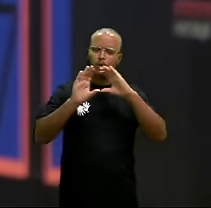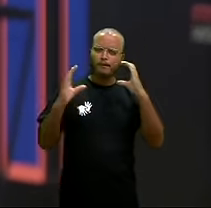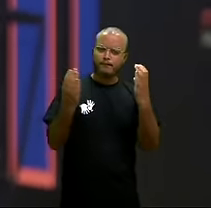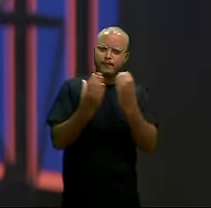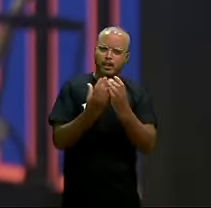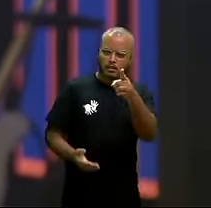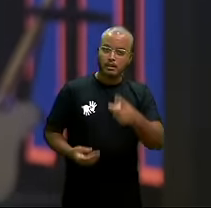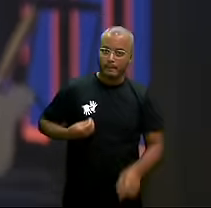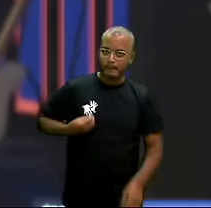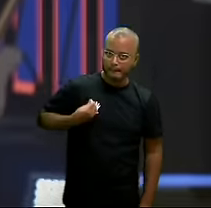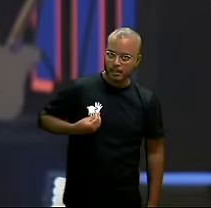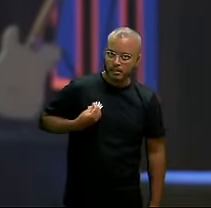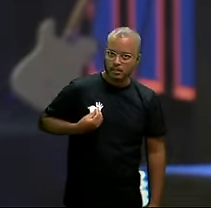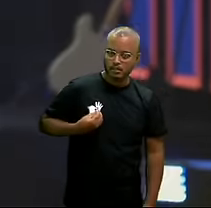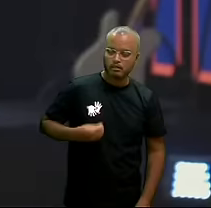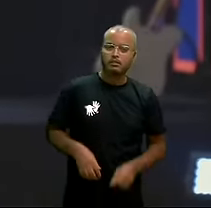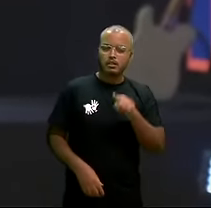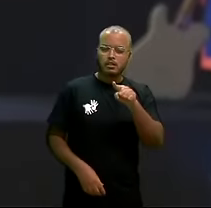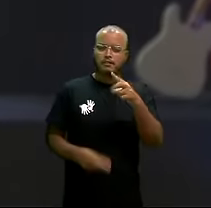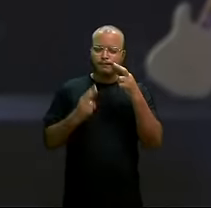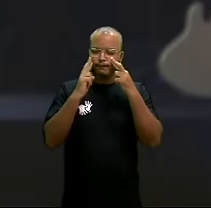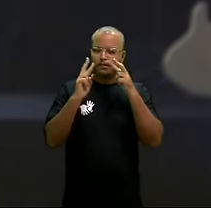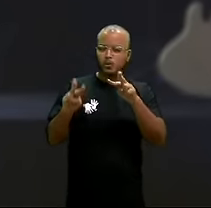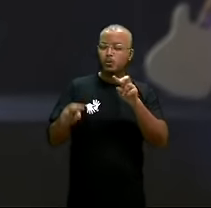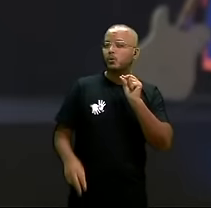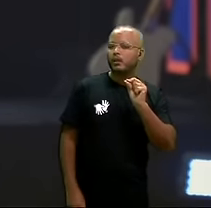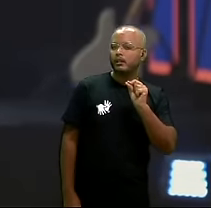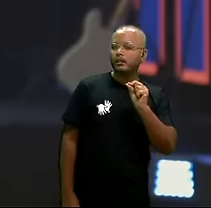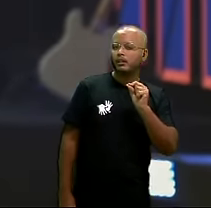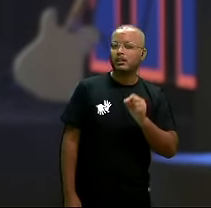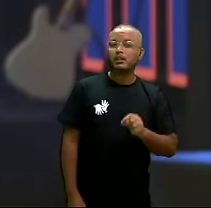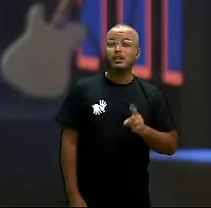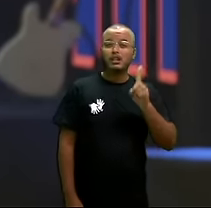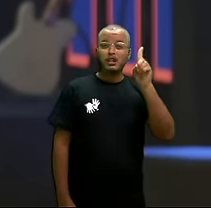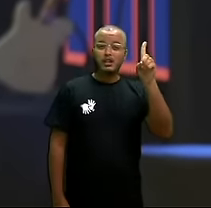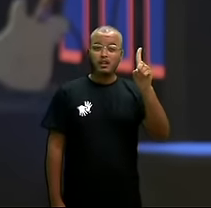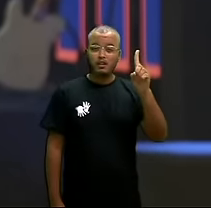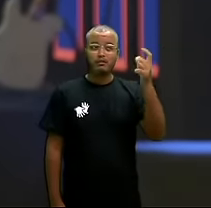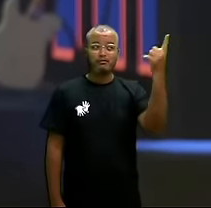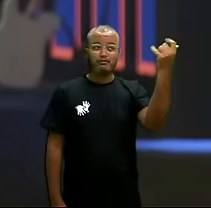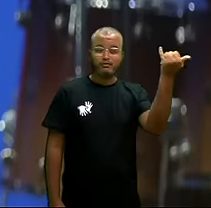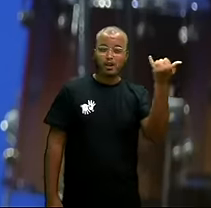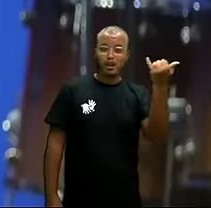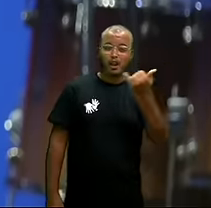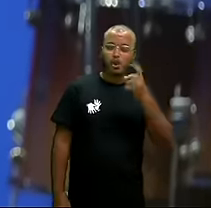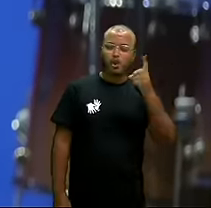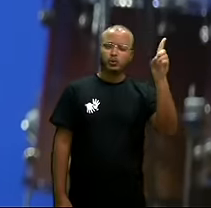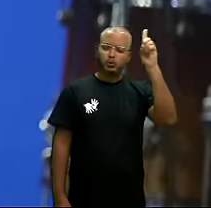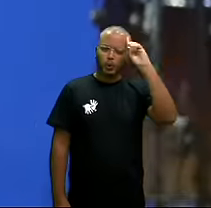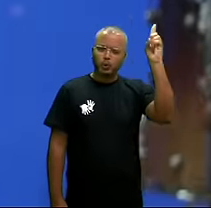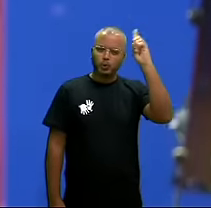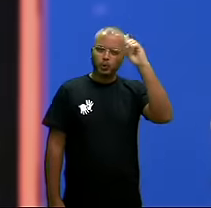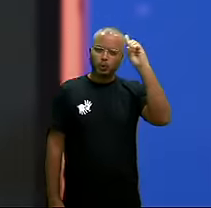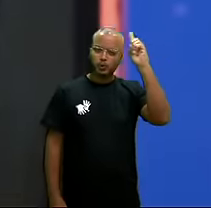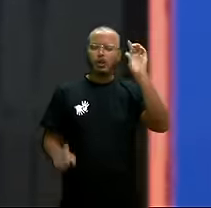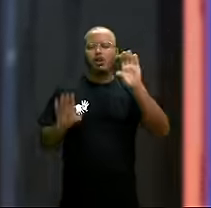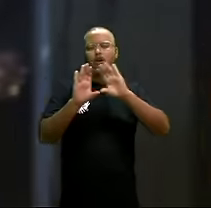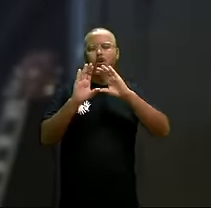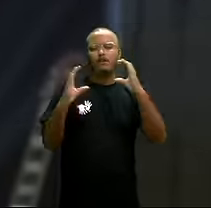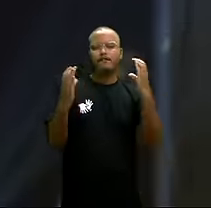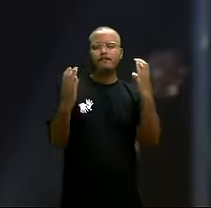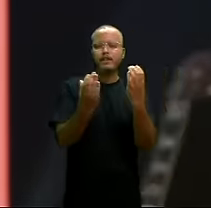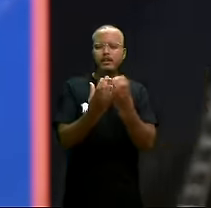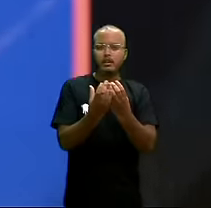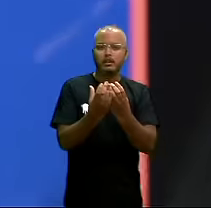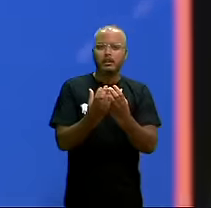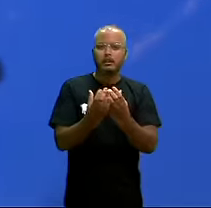aqui todos os dias da conferência, você viu que cada dia Deus falou de um jeito. Cada dia Deus moveu de um